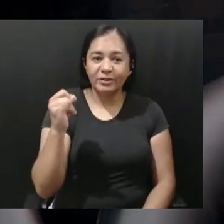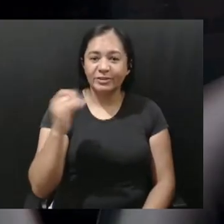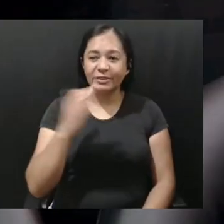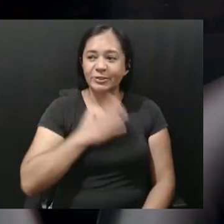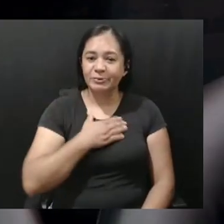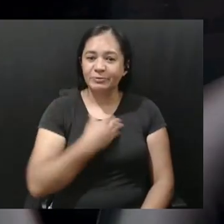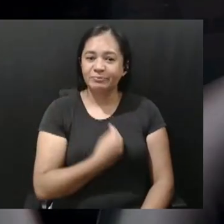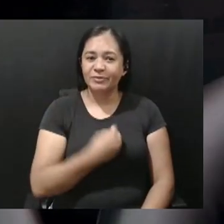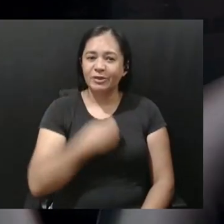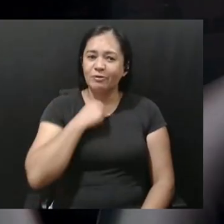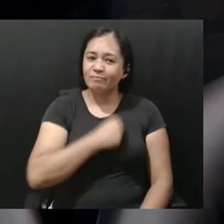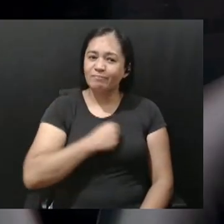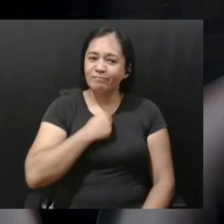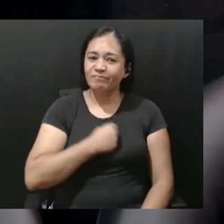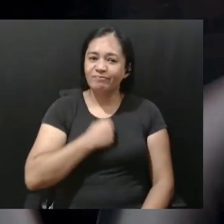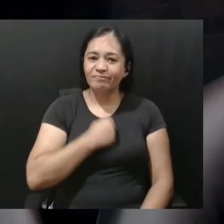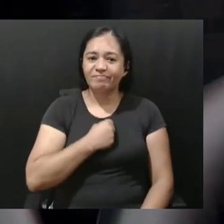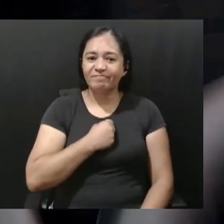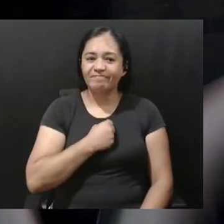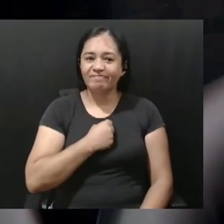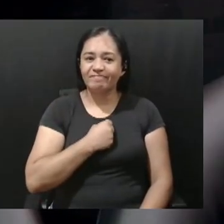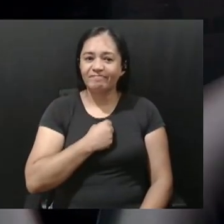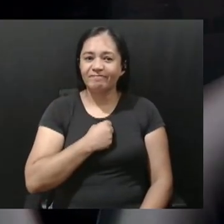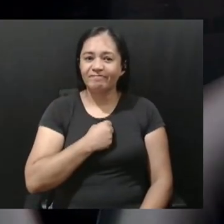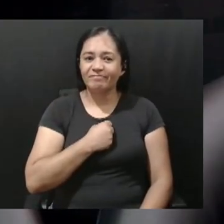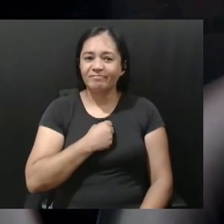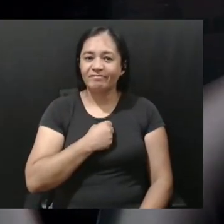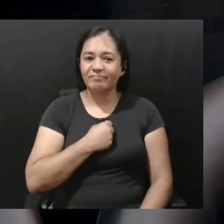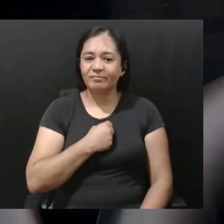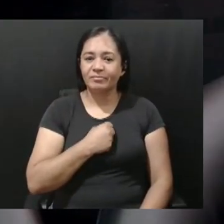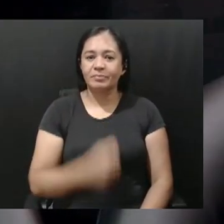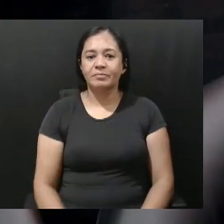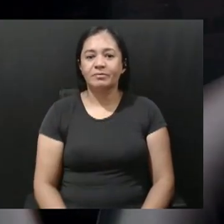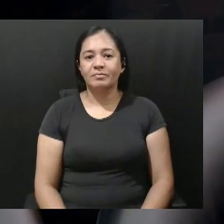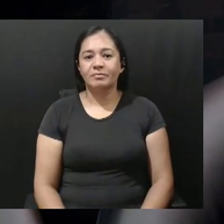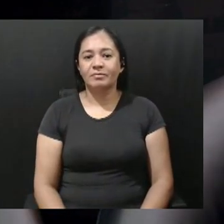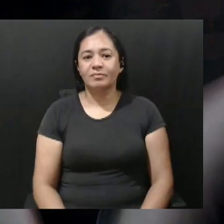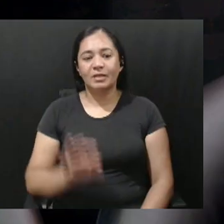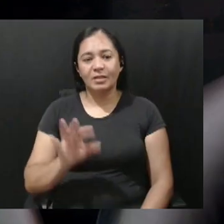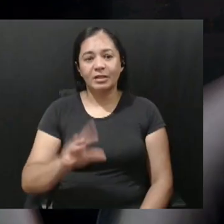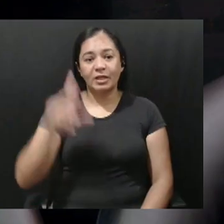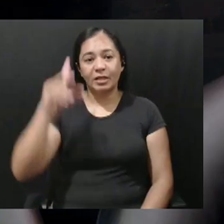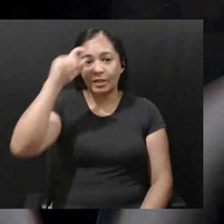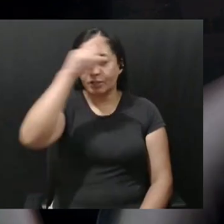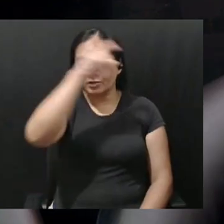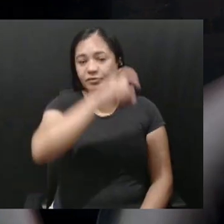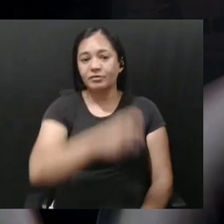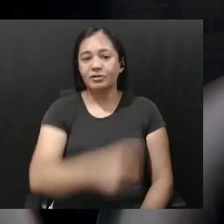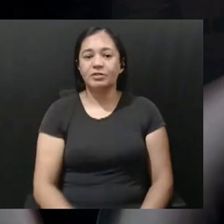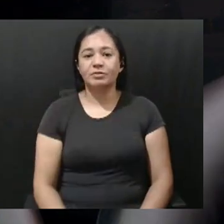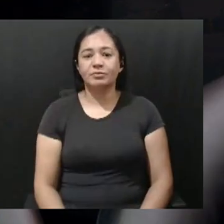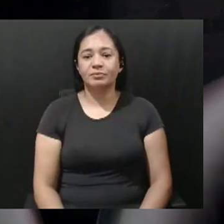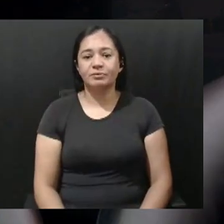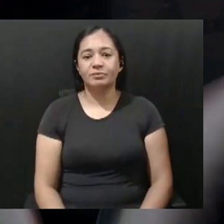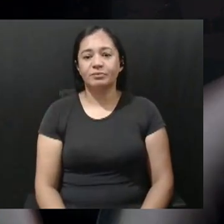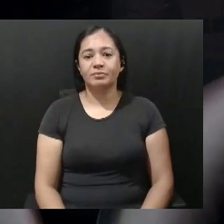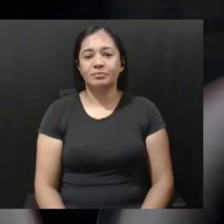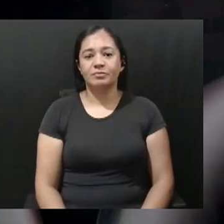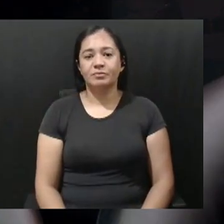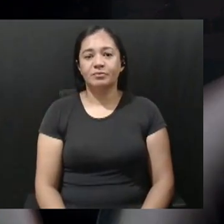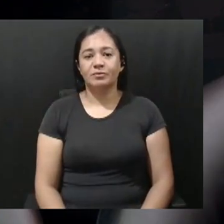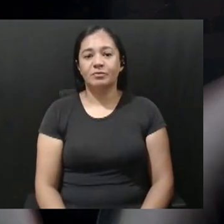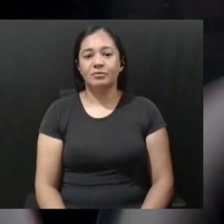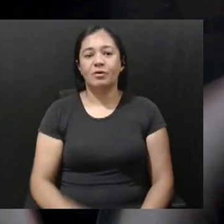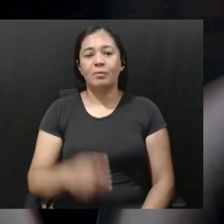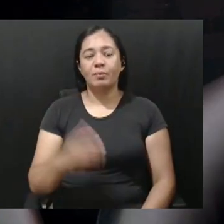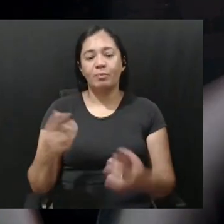as pessoas, é o mais difícil é isso, Sério? entendeu. Porque Olha é extremamente isso. difícil, né, você, tipo, Aham. você tá, quando você se torna mais vulnerável, né, mas, né,